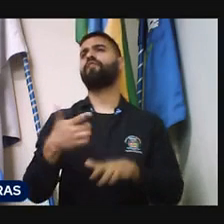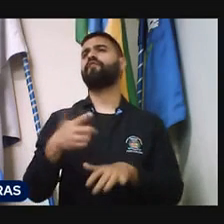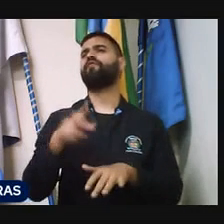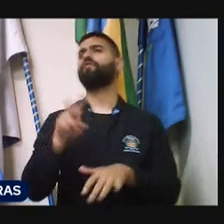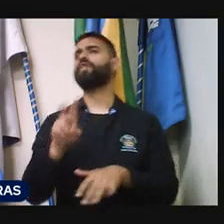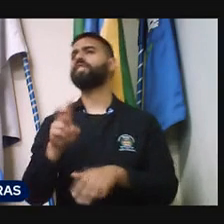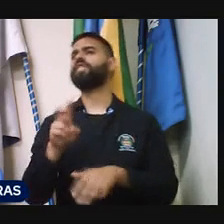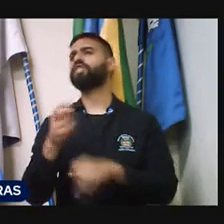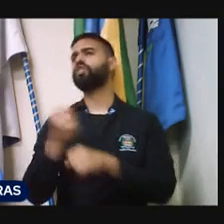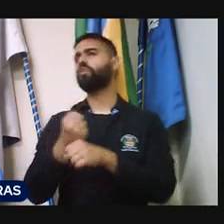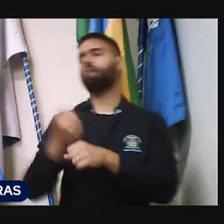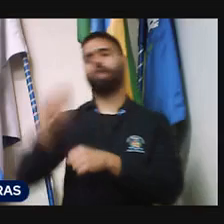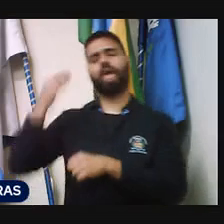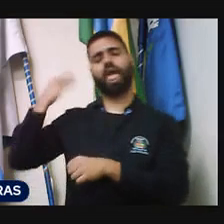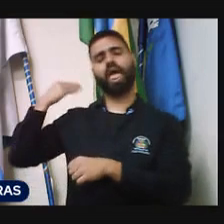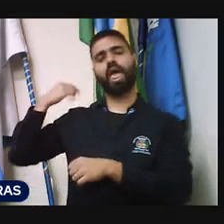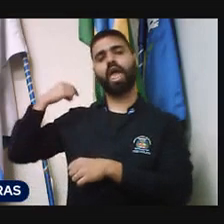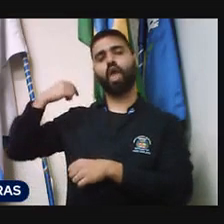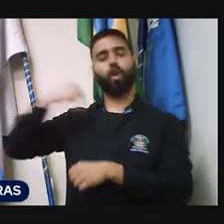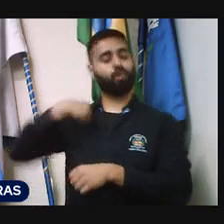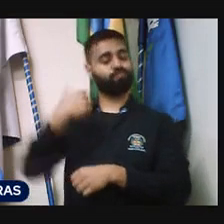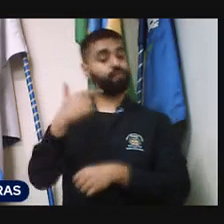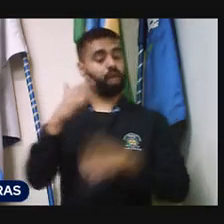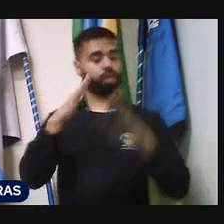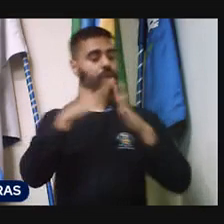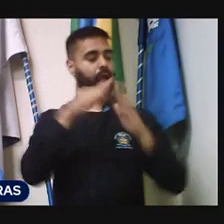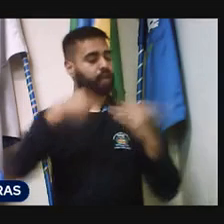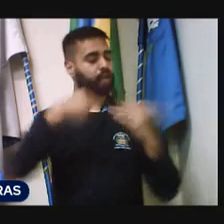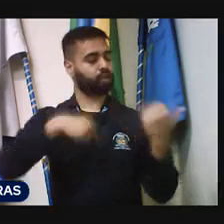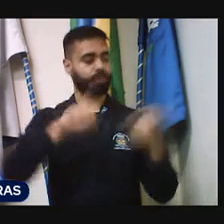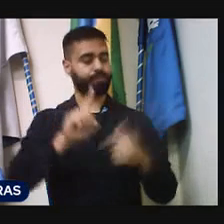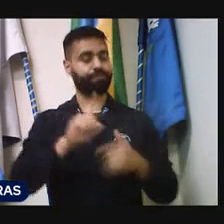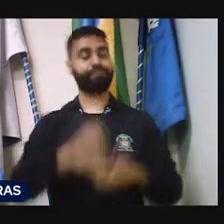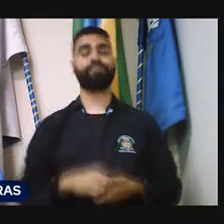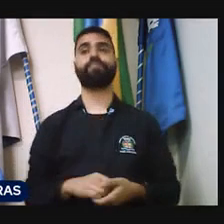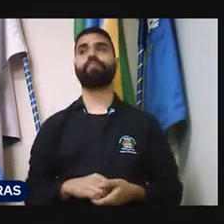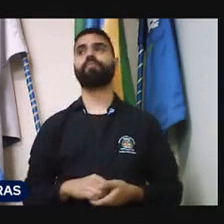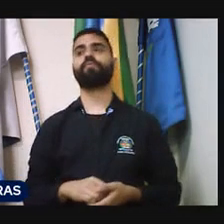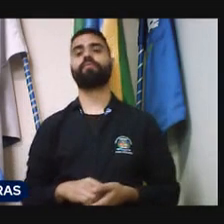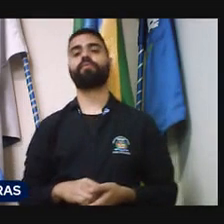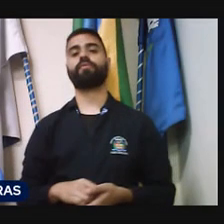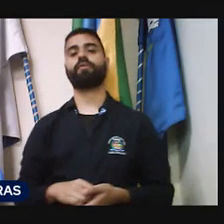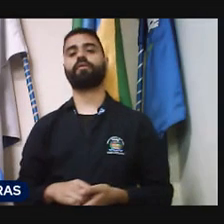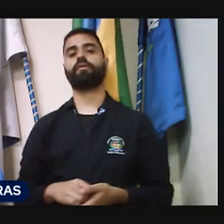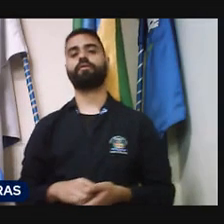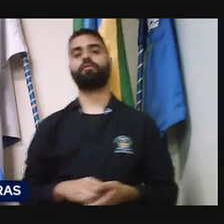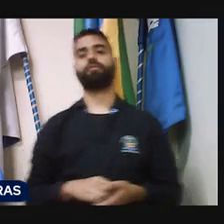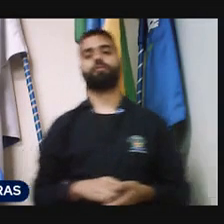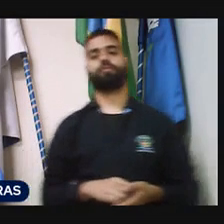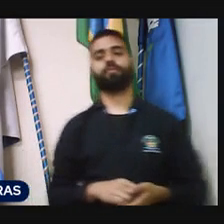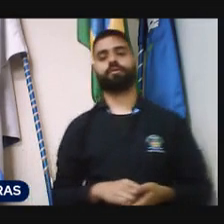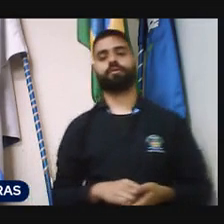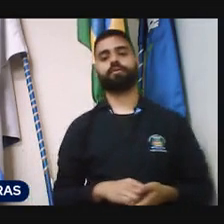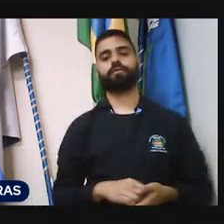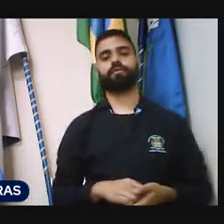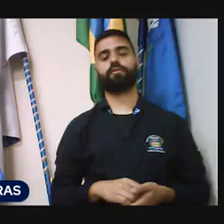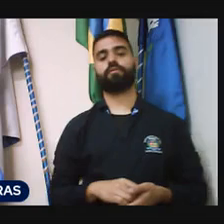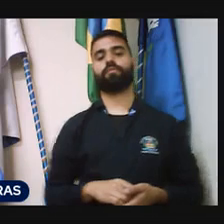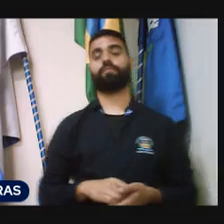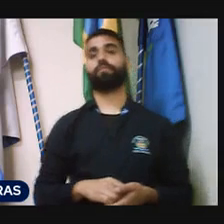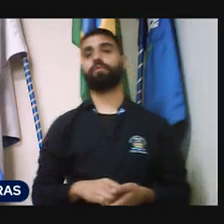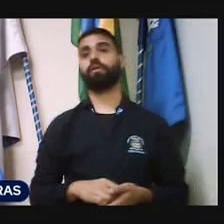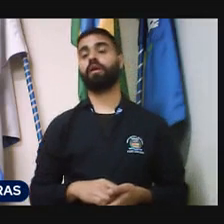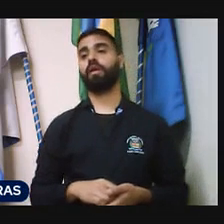mais ou menos atrás eu não era nem moradora do distrito de Conservatória Conservatória na localidade do